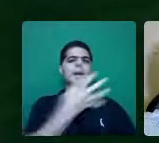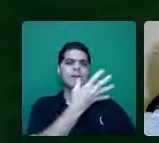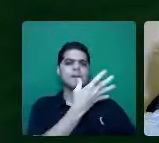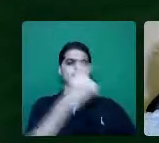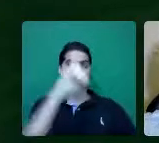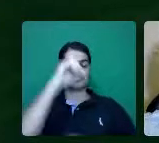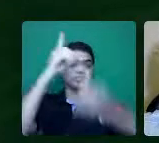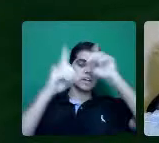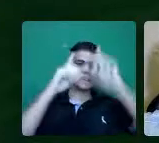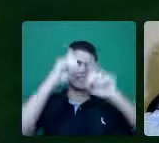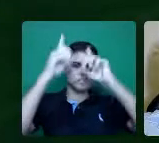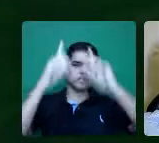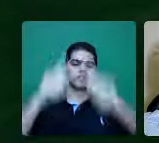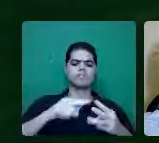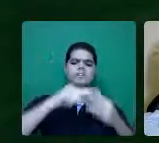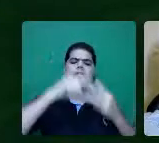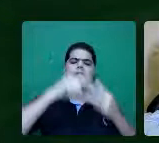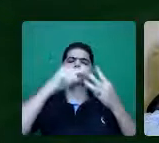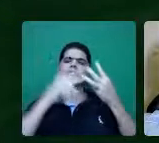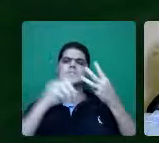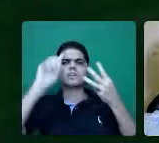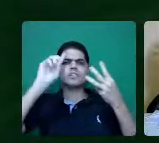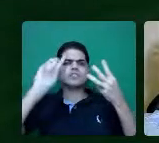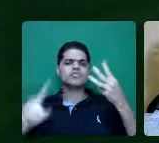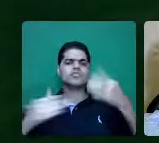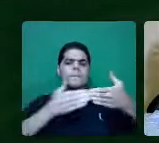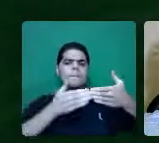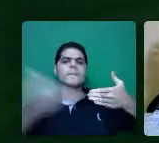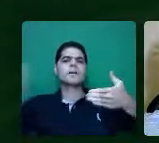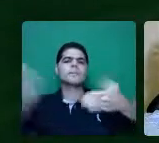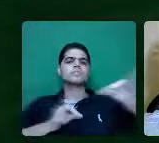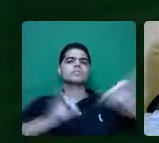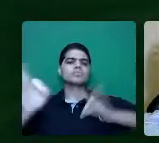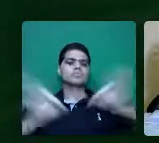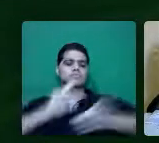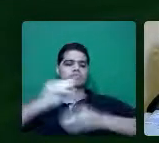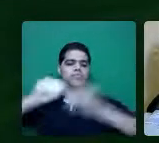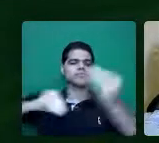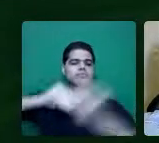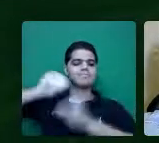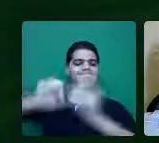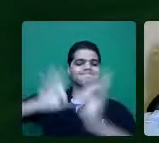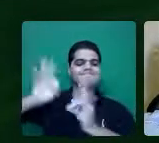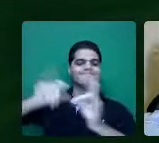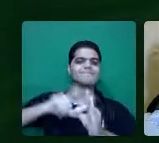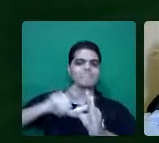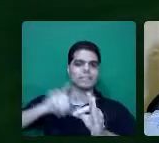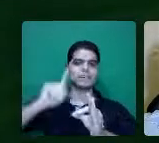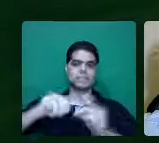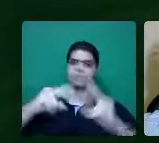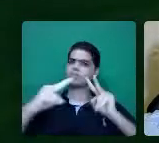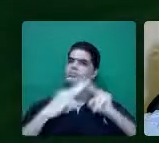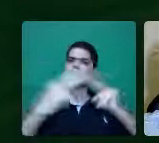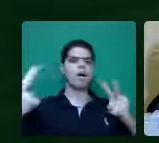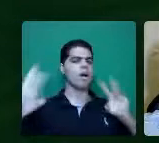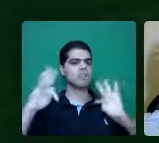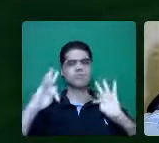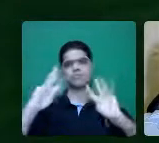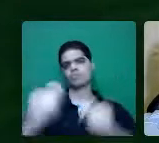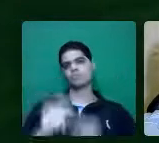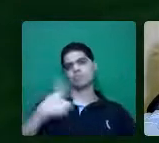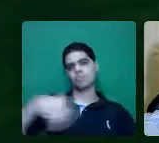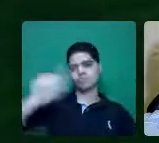desenvolver soluções para um dos desafios que a gente apresentou nessa maratona. E tudo isso acontece de forma online. Então, vocês vão se